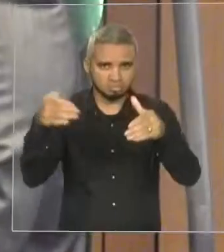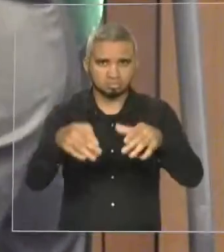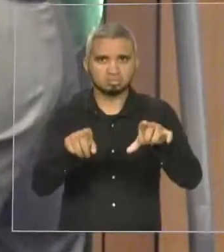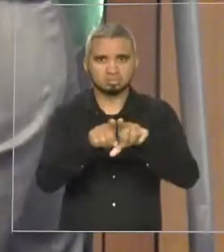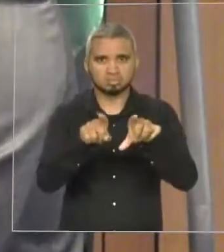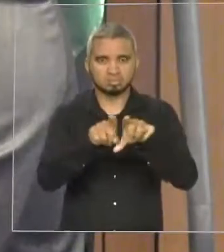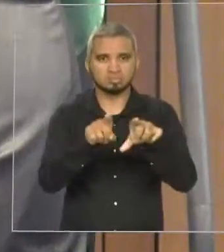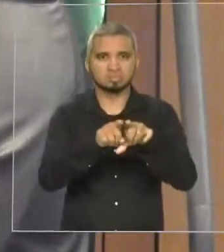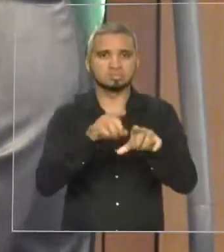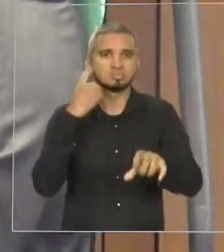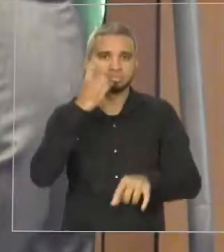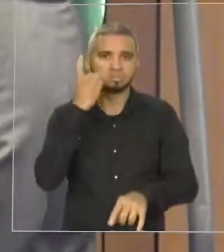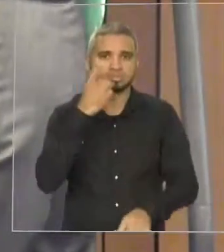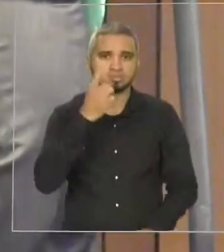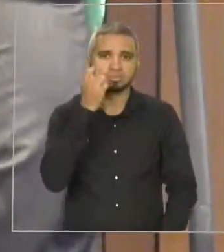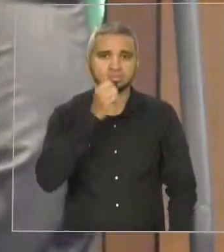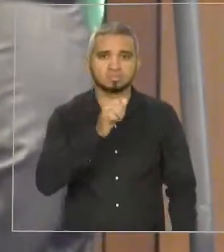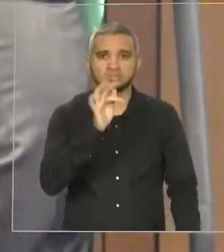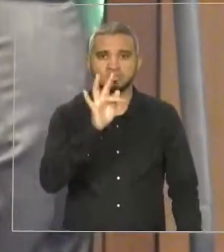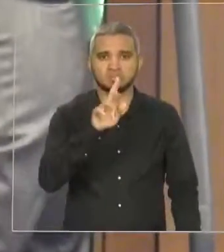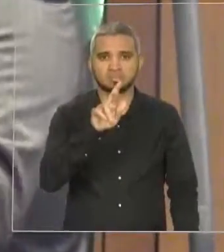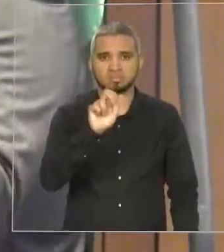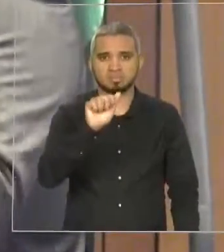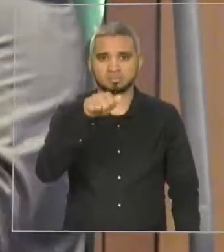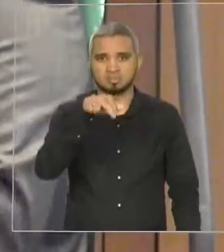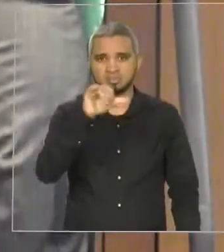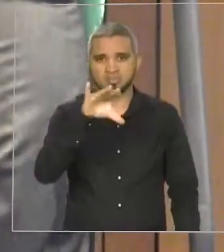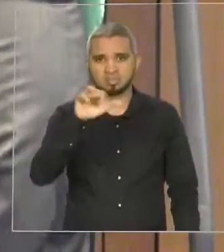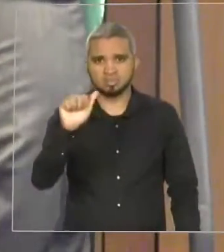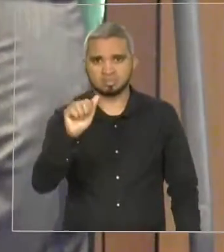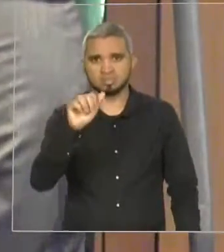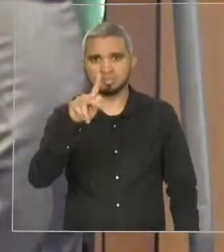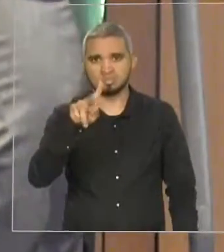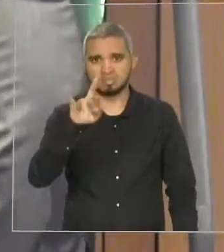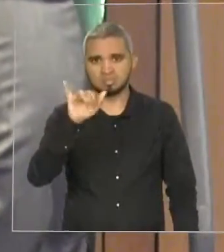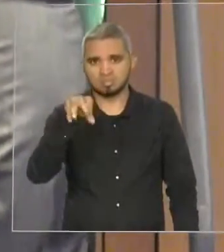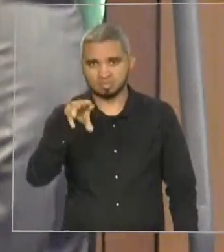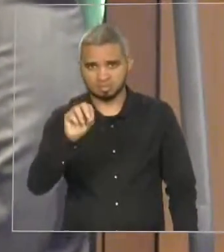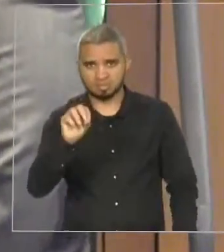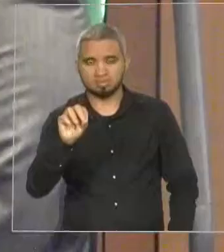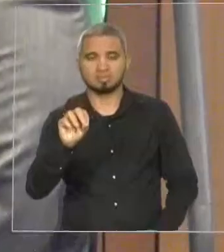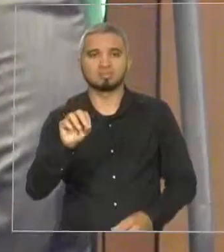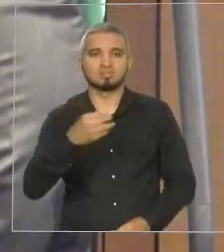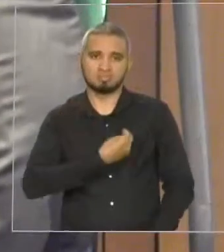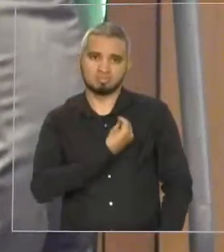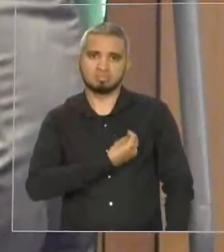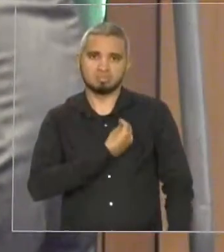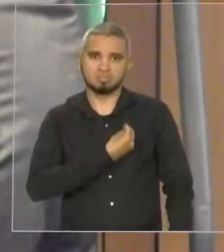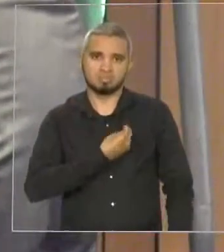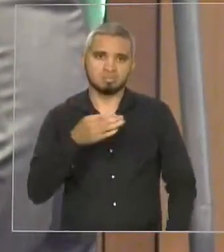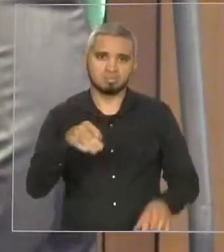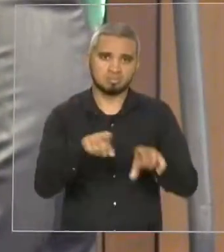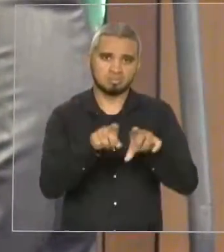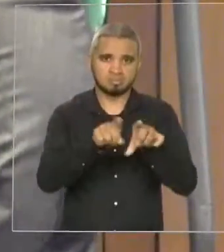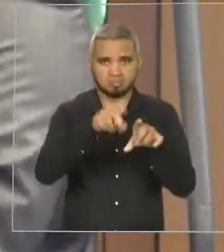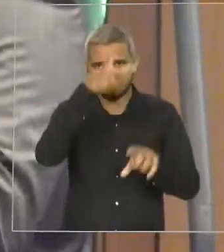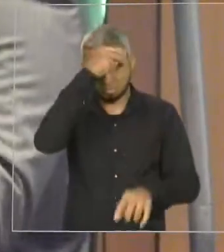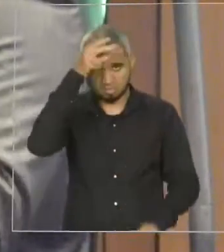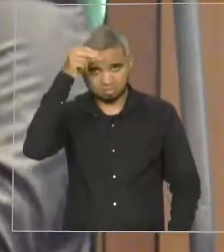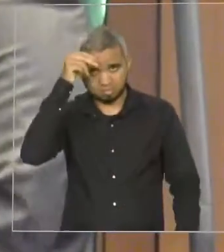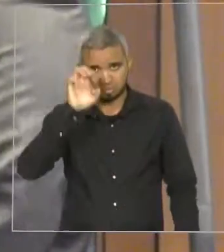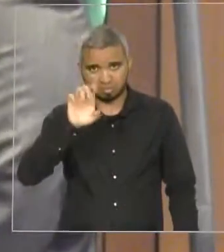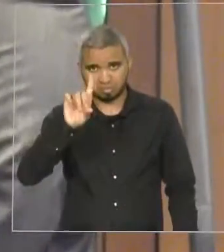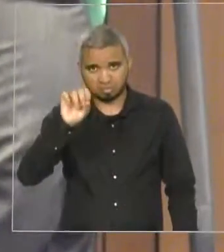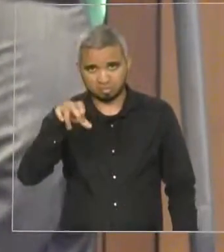que esteve no evento, a prefeita Eudina Costa, que também levou seus vereadores, o seu